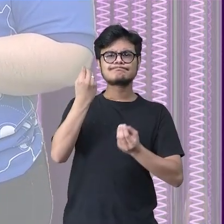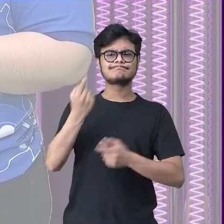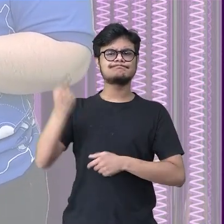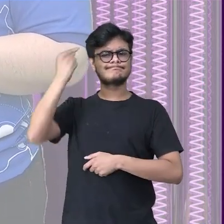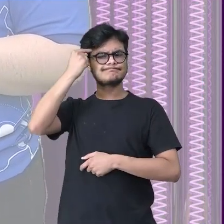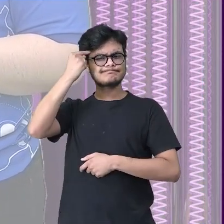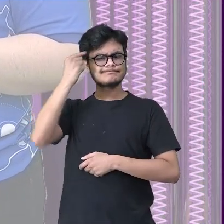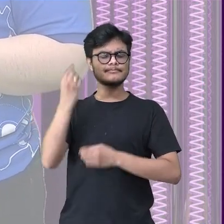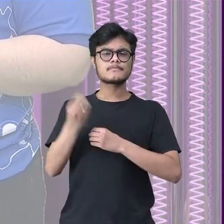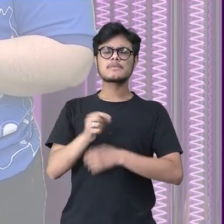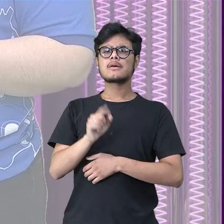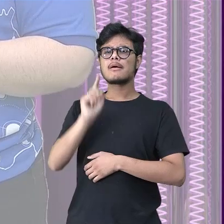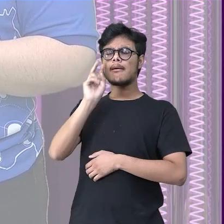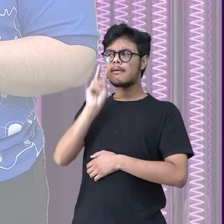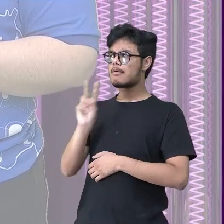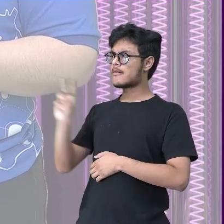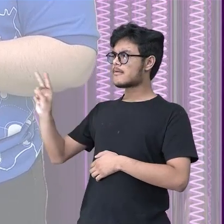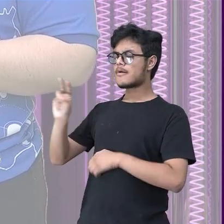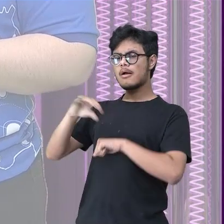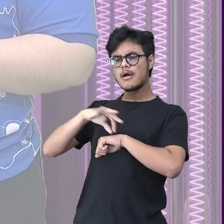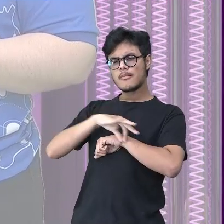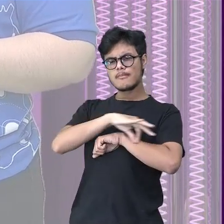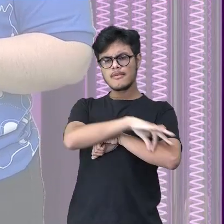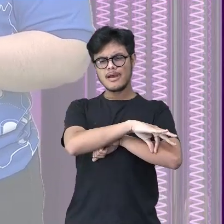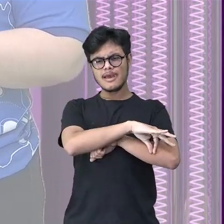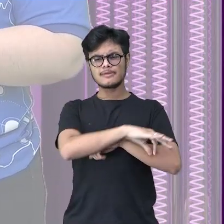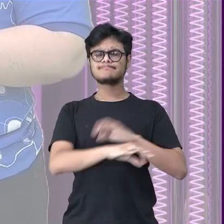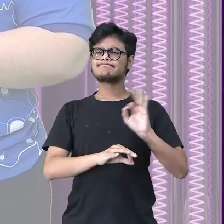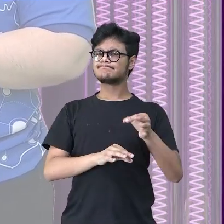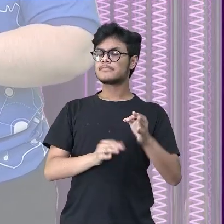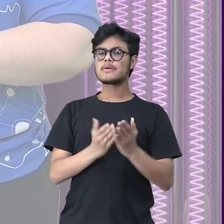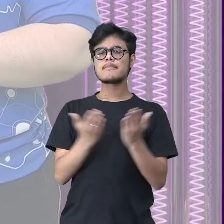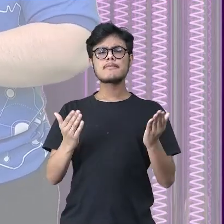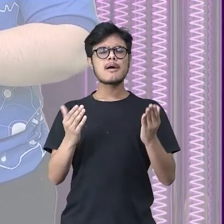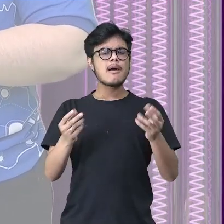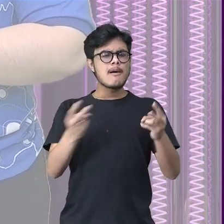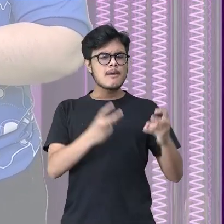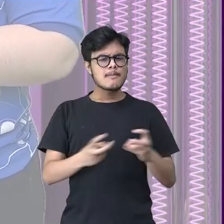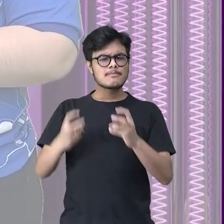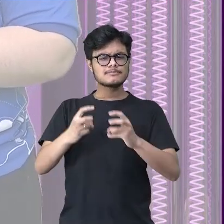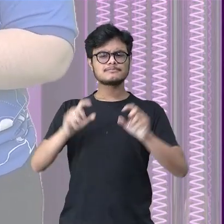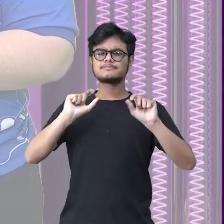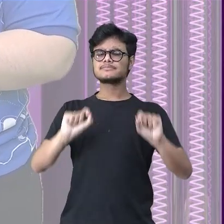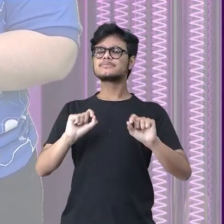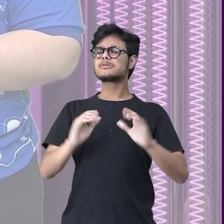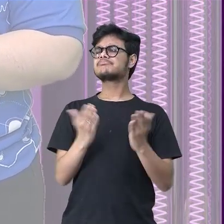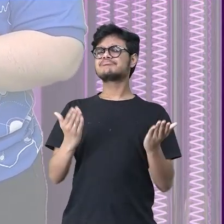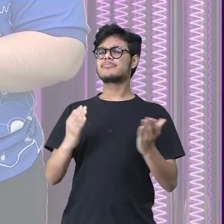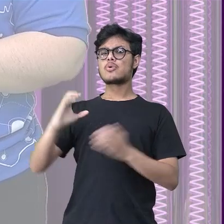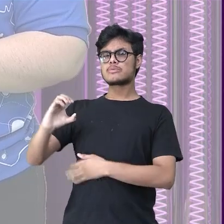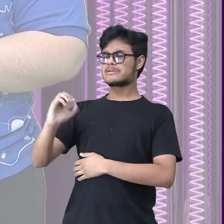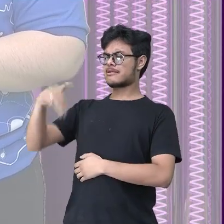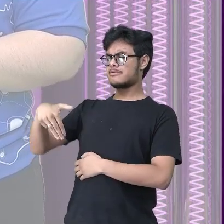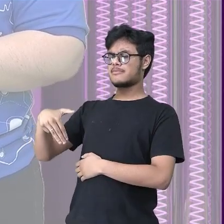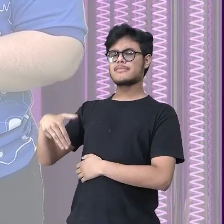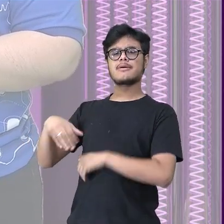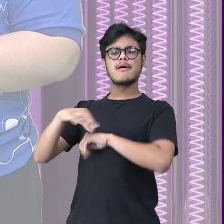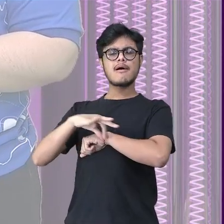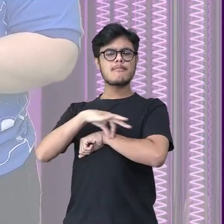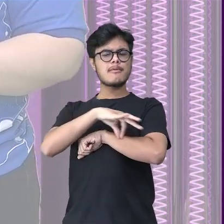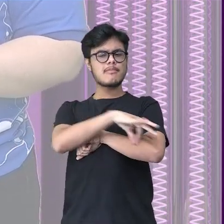podem observar aqui uma régua, né? E a gente vai verificar o centímetro aqui na régua, olha